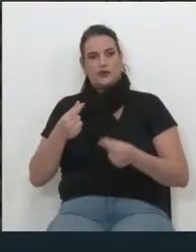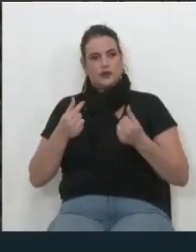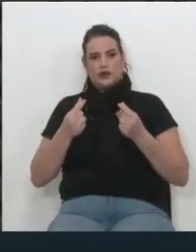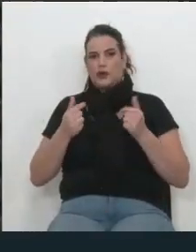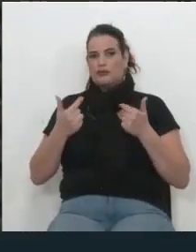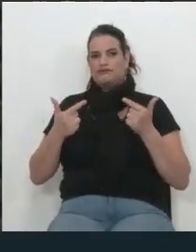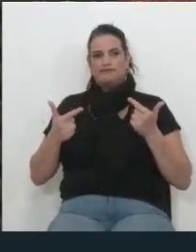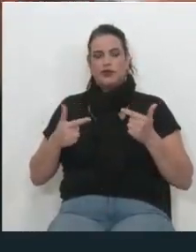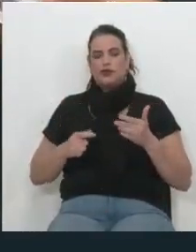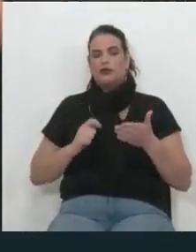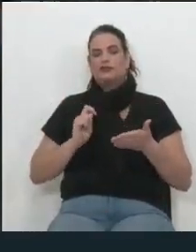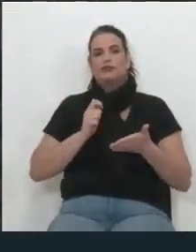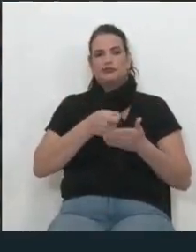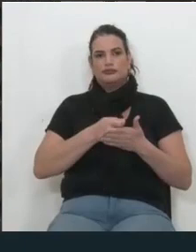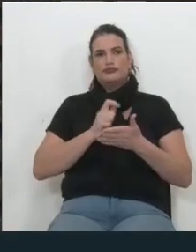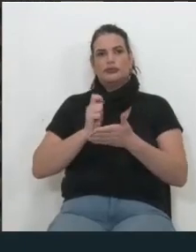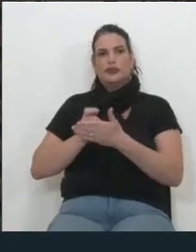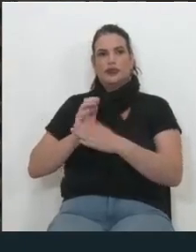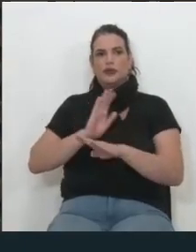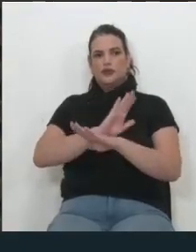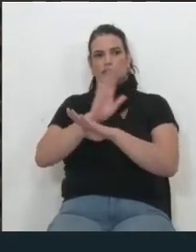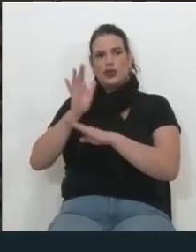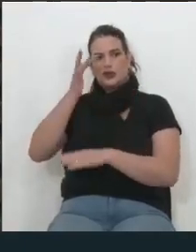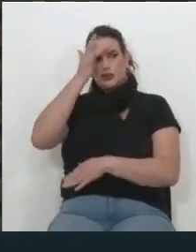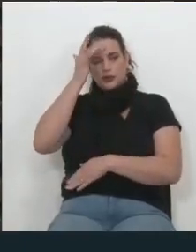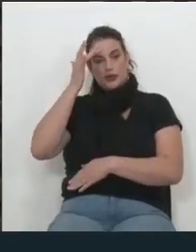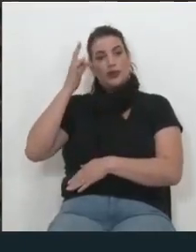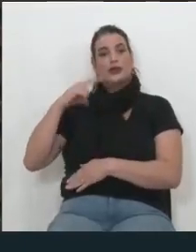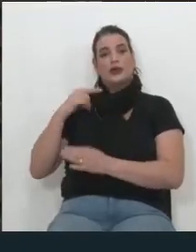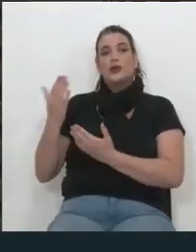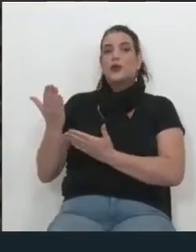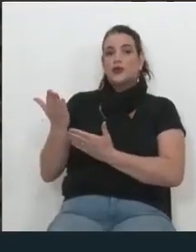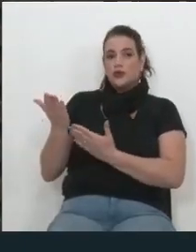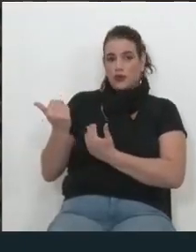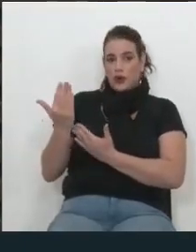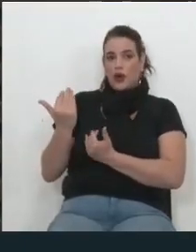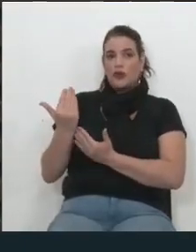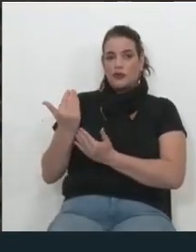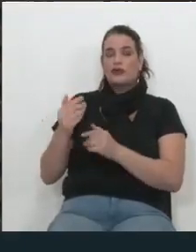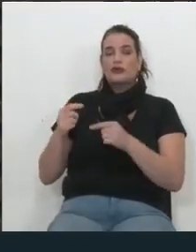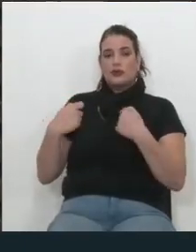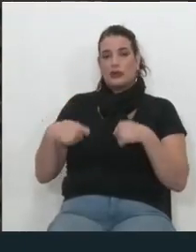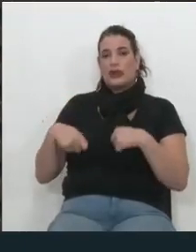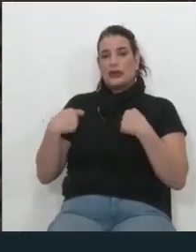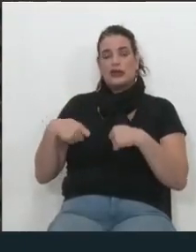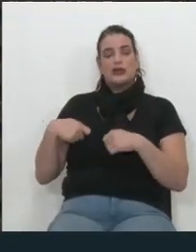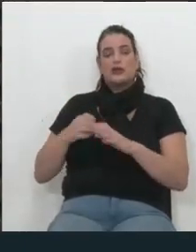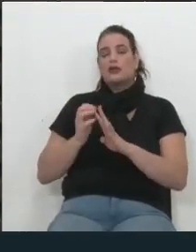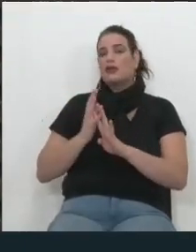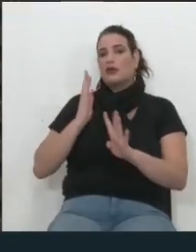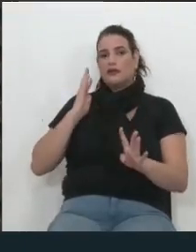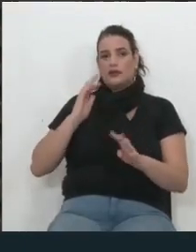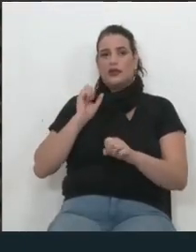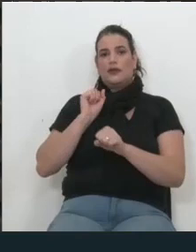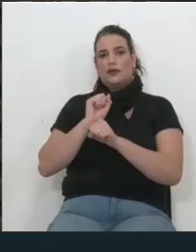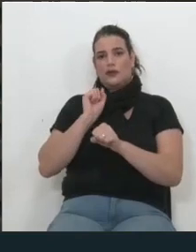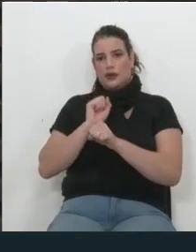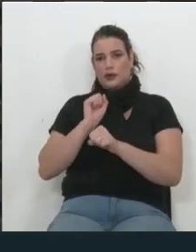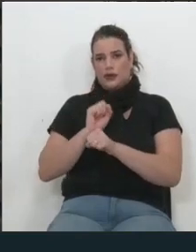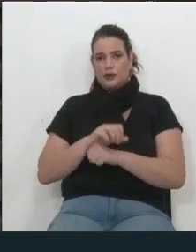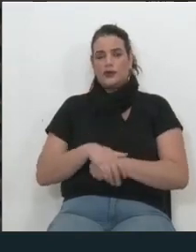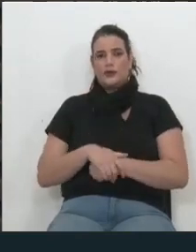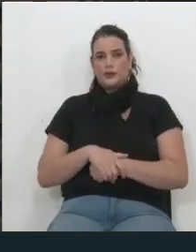o marca-passo nas pessoas. Tem jovens, inclusive, que precisam e estão na fila aguardando. E,